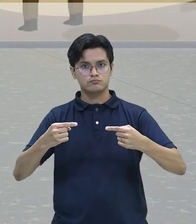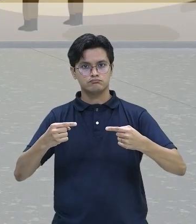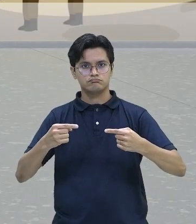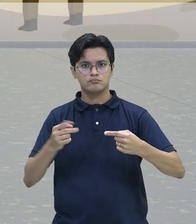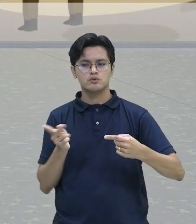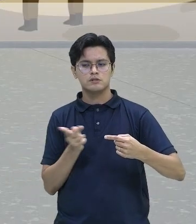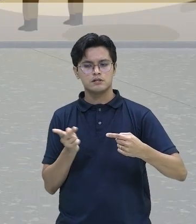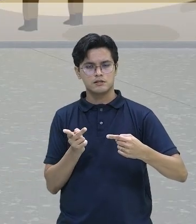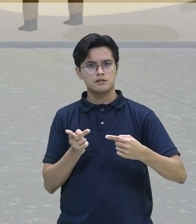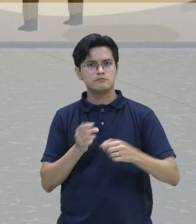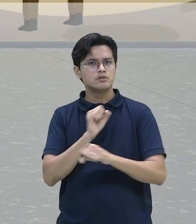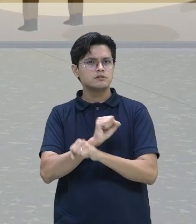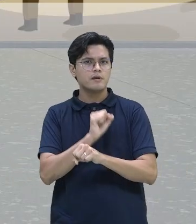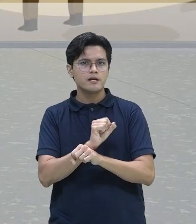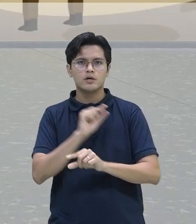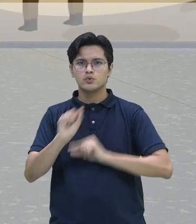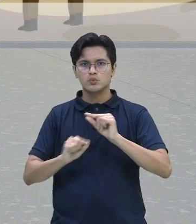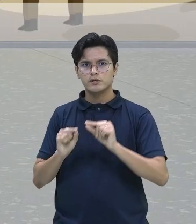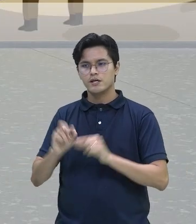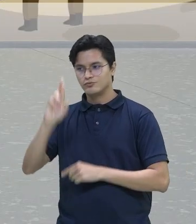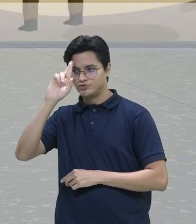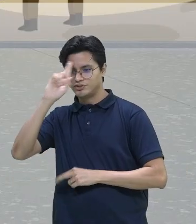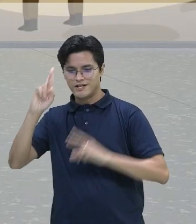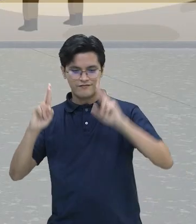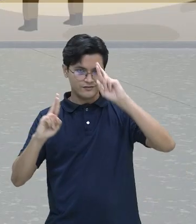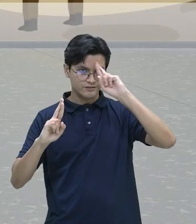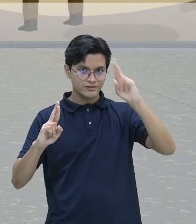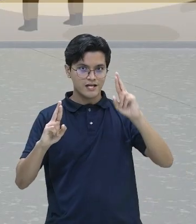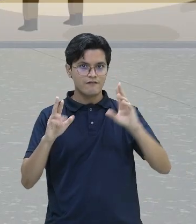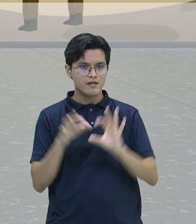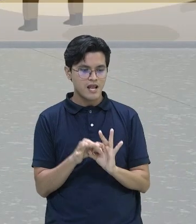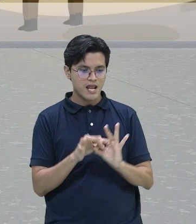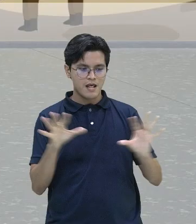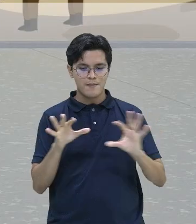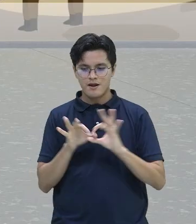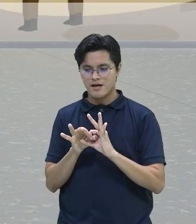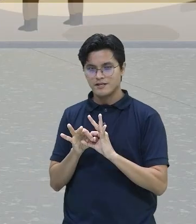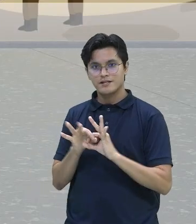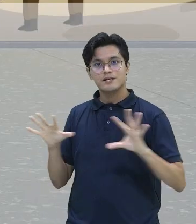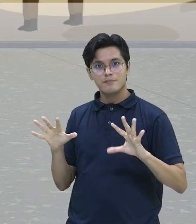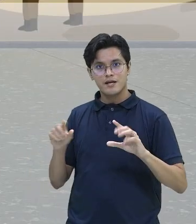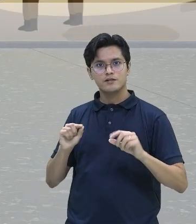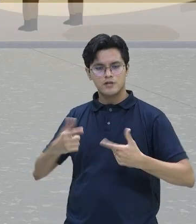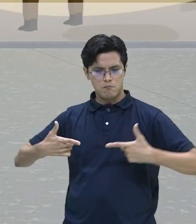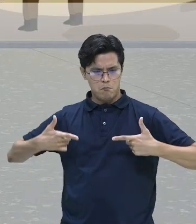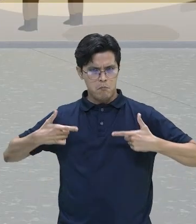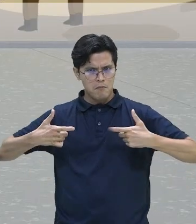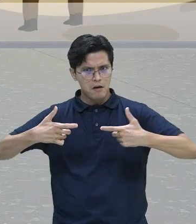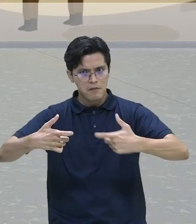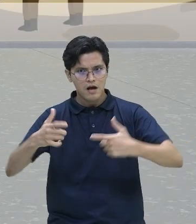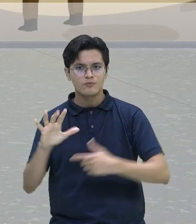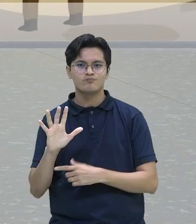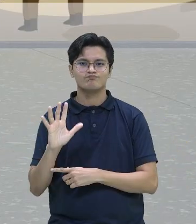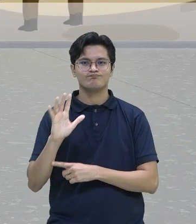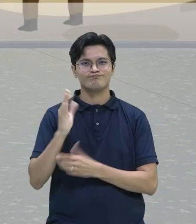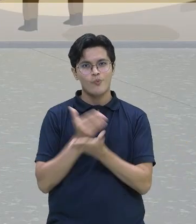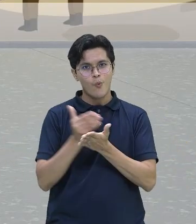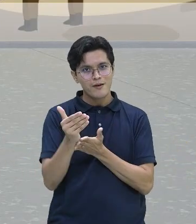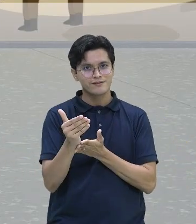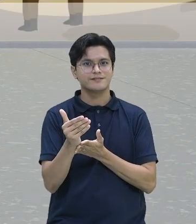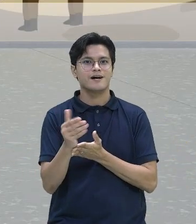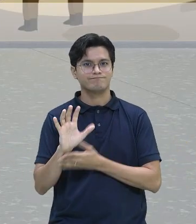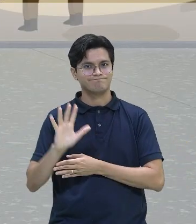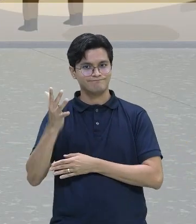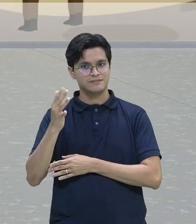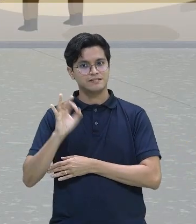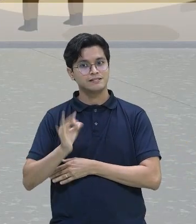presidentes, autorizassem os militares a apertar o botão para disparar o armamento nuclear que eles tinham ali.